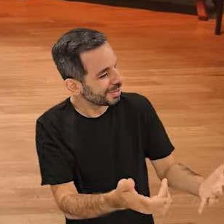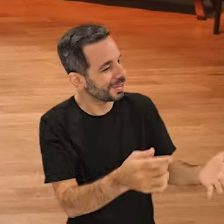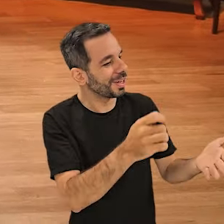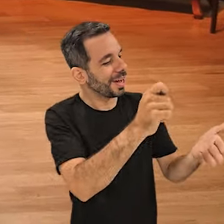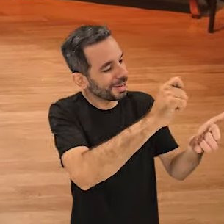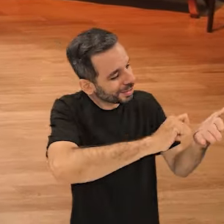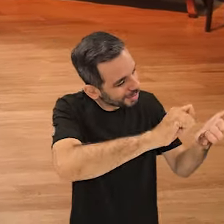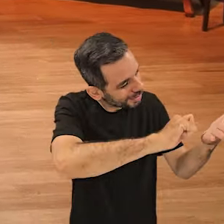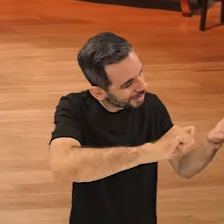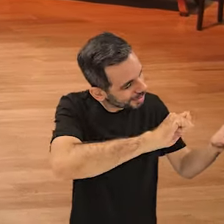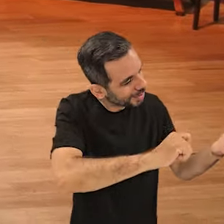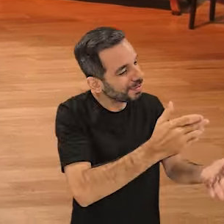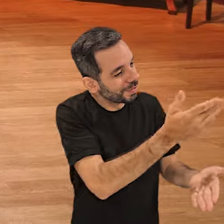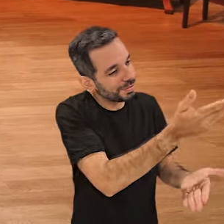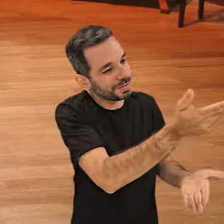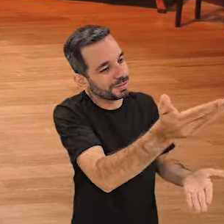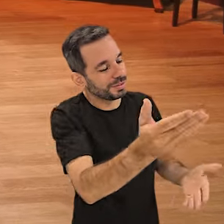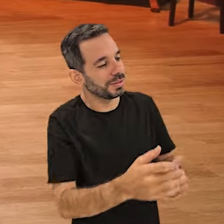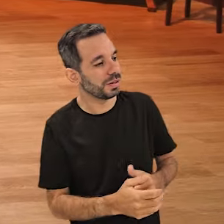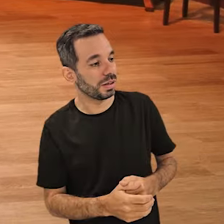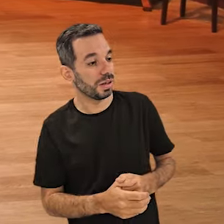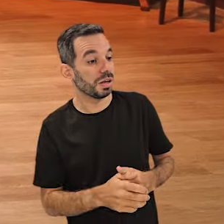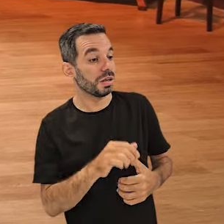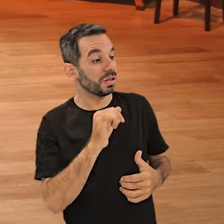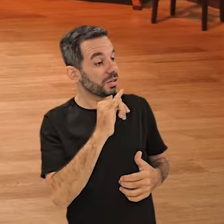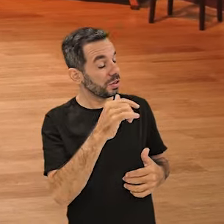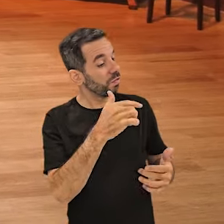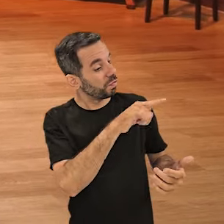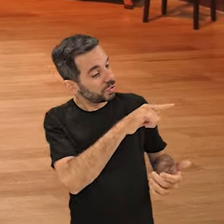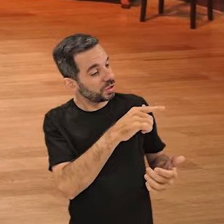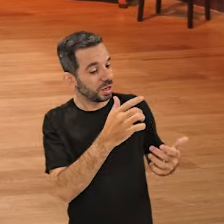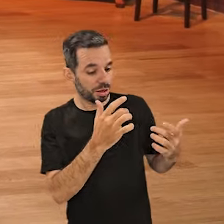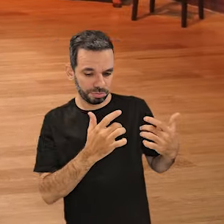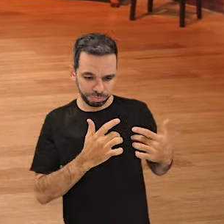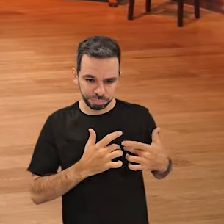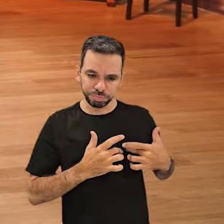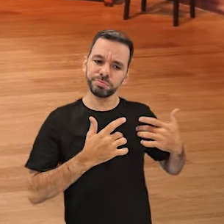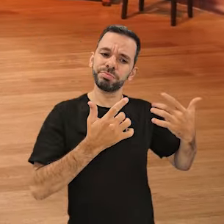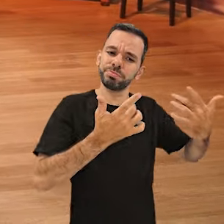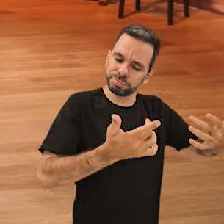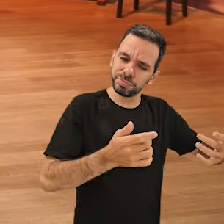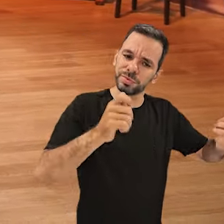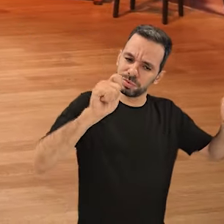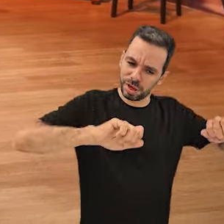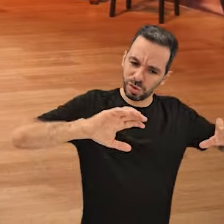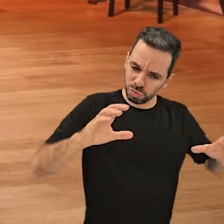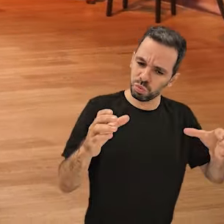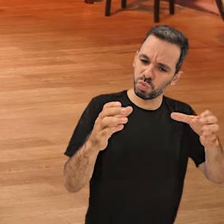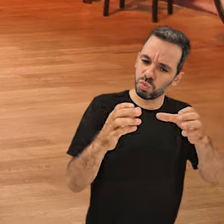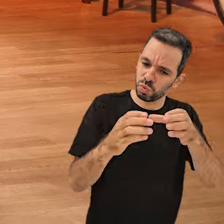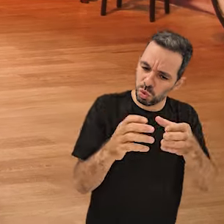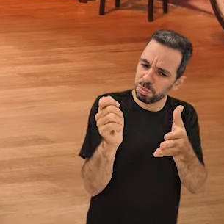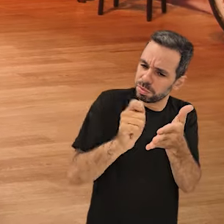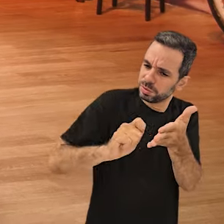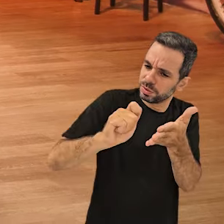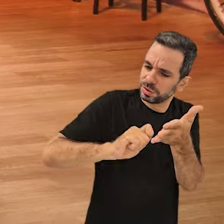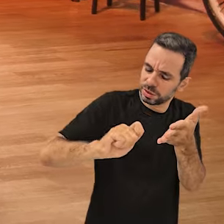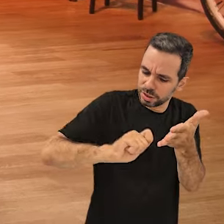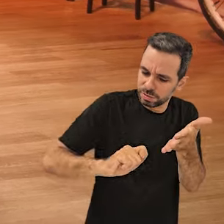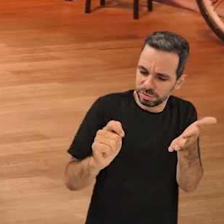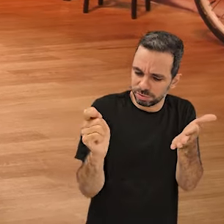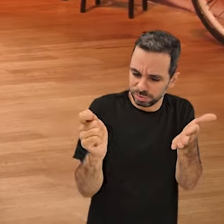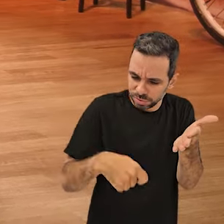autores também. Né, porque quando você se coloca à disposição de construir algo coletivo com o outro,